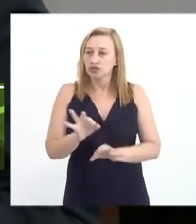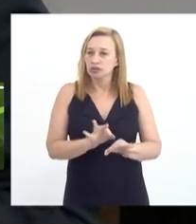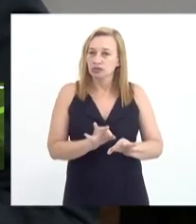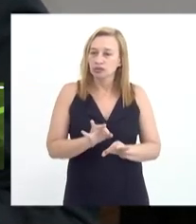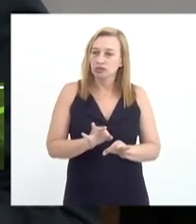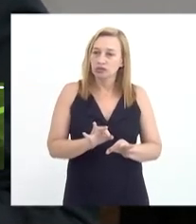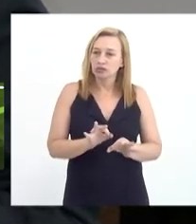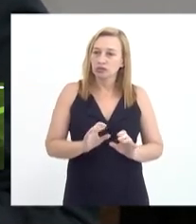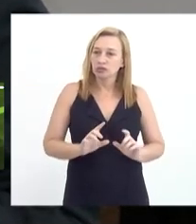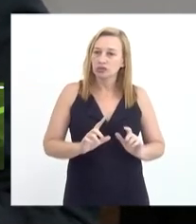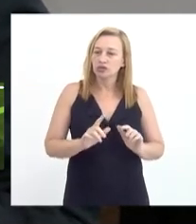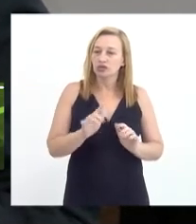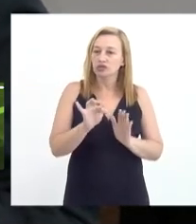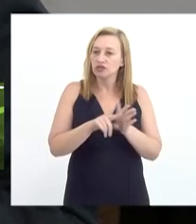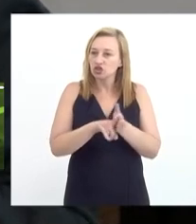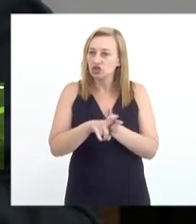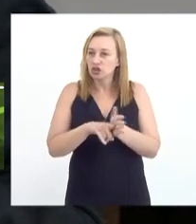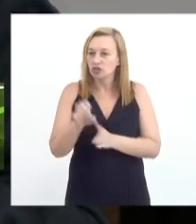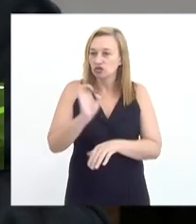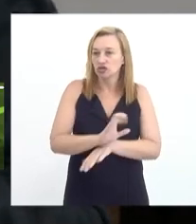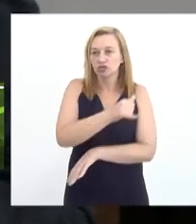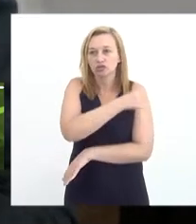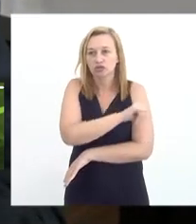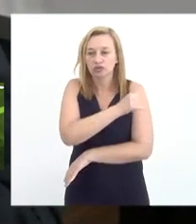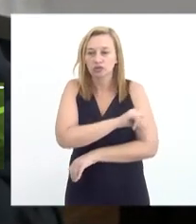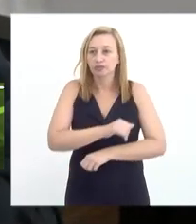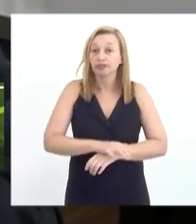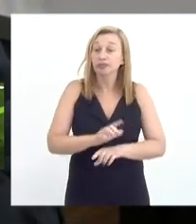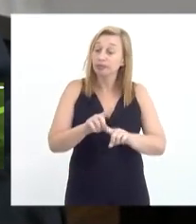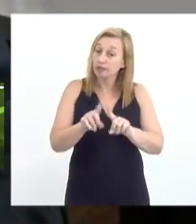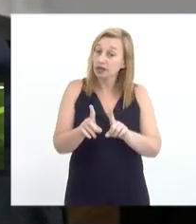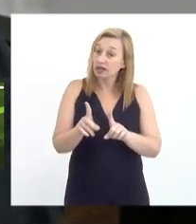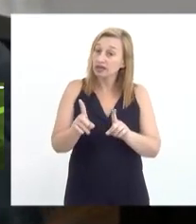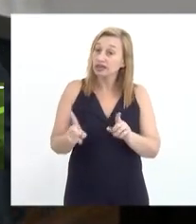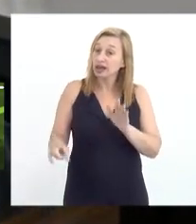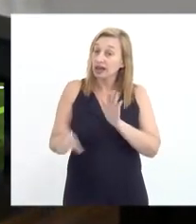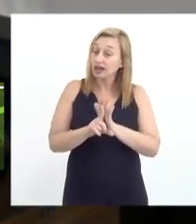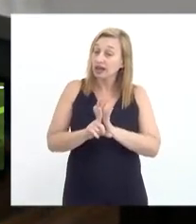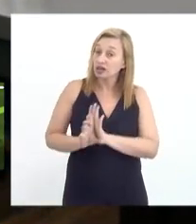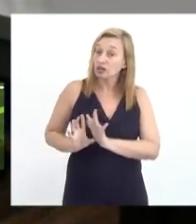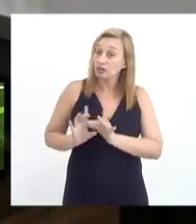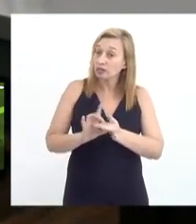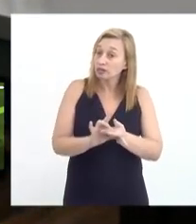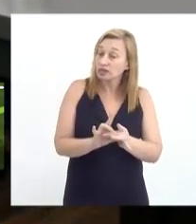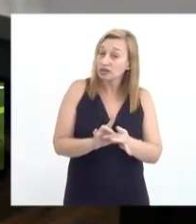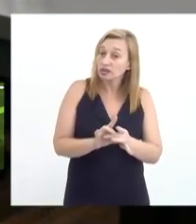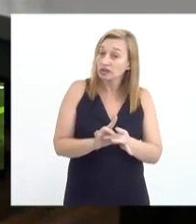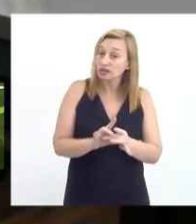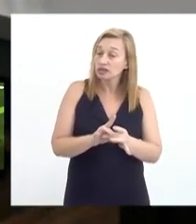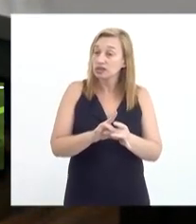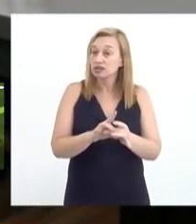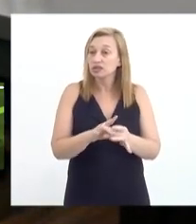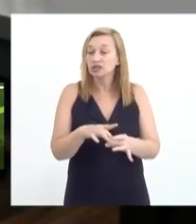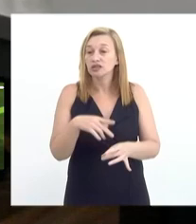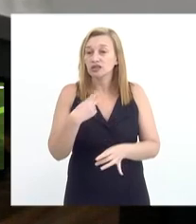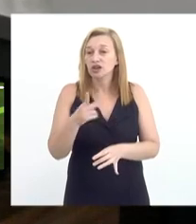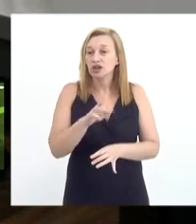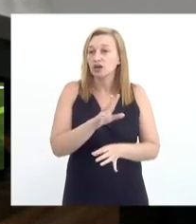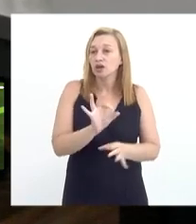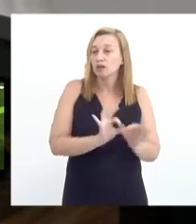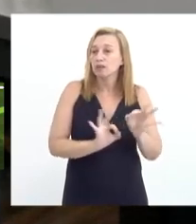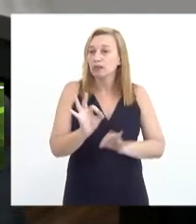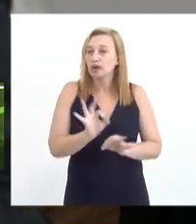Faltou a palavra Fiscal Do estado do Rio de Janeiro Mas na lei complementar Eles estão batizando De plano de